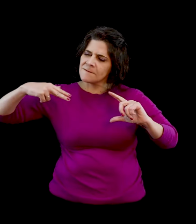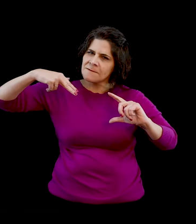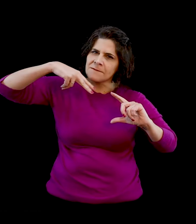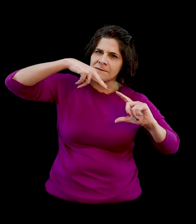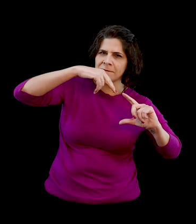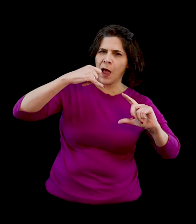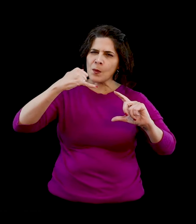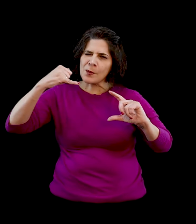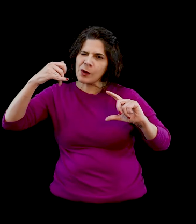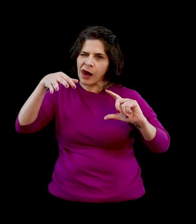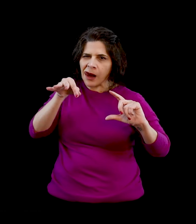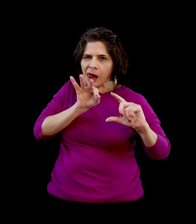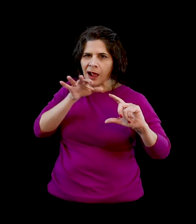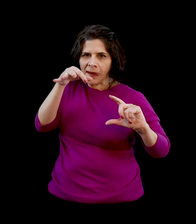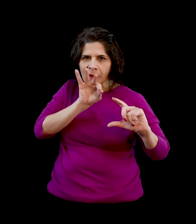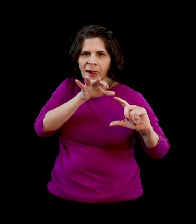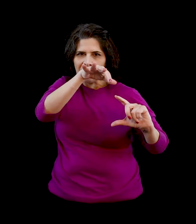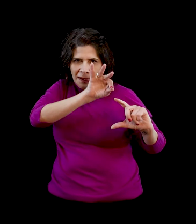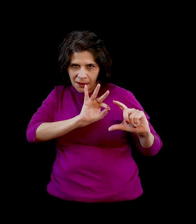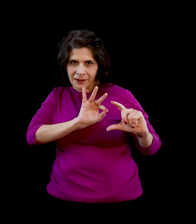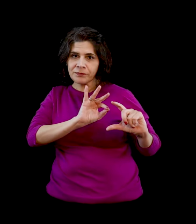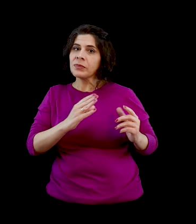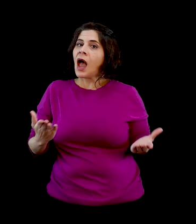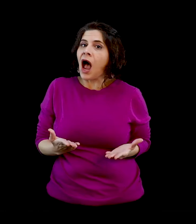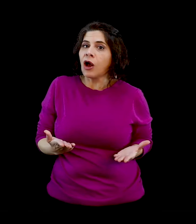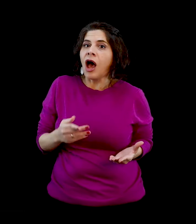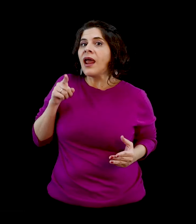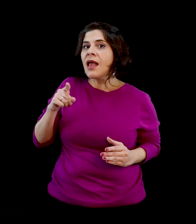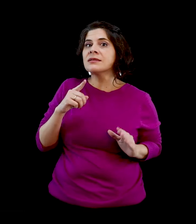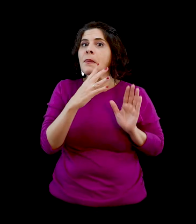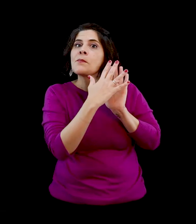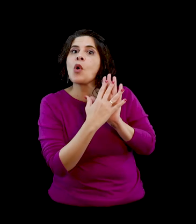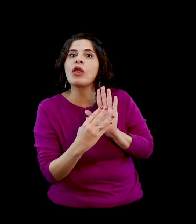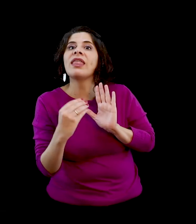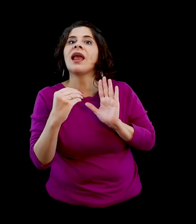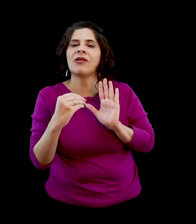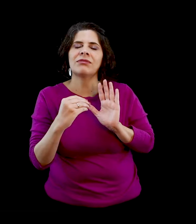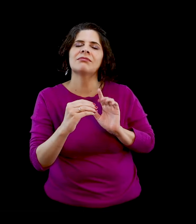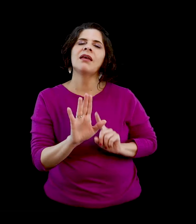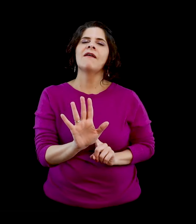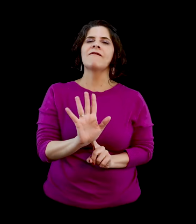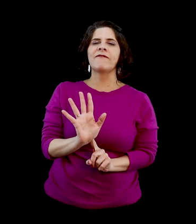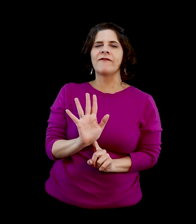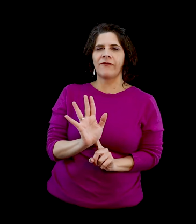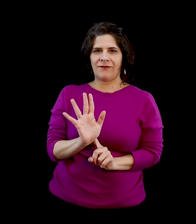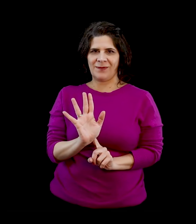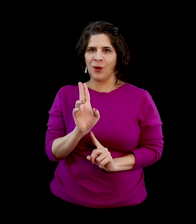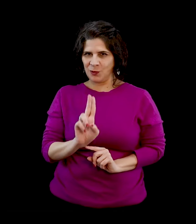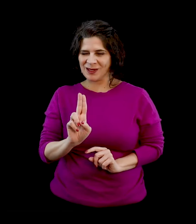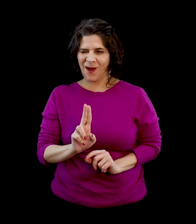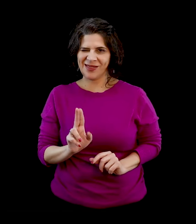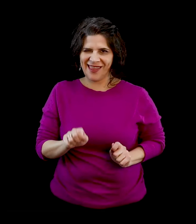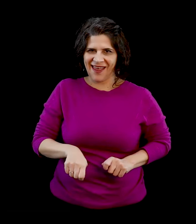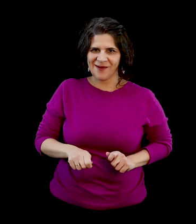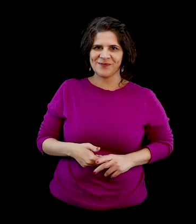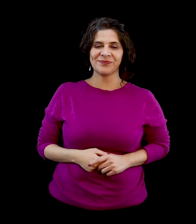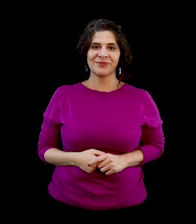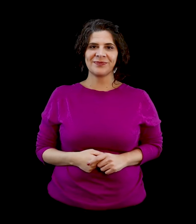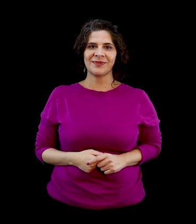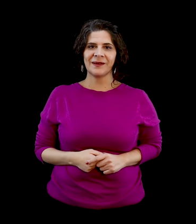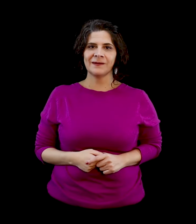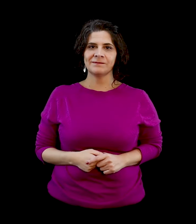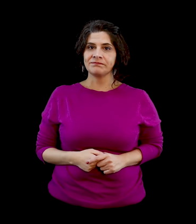recortamos e agora a gente tem uma peça padrão para a gente usar o nosso fenacistoscópio. É importante